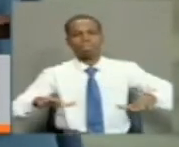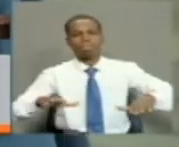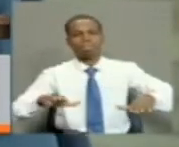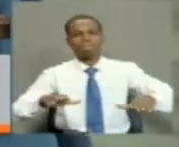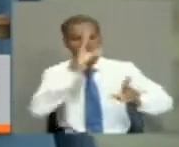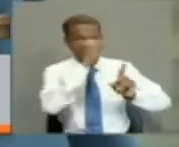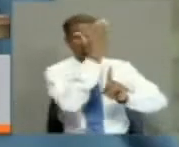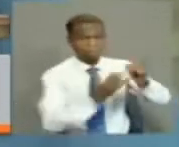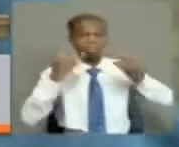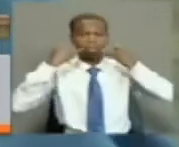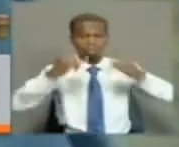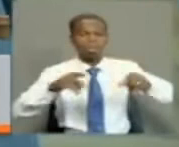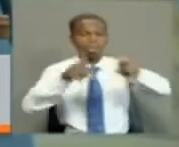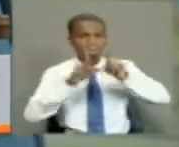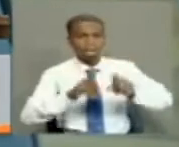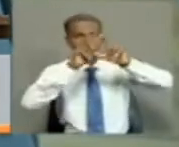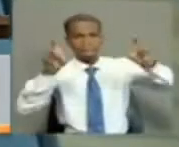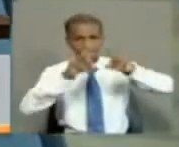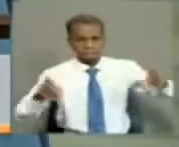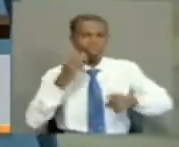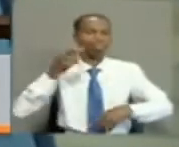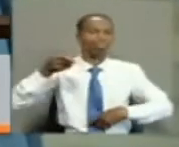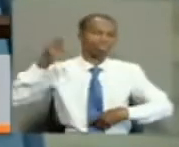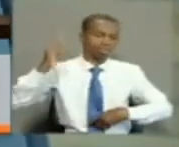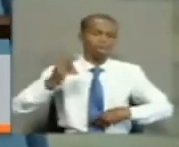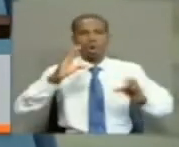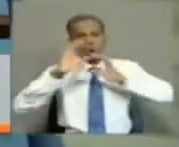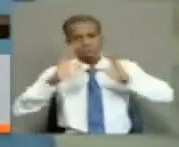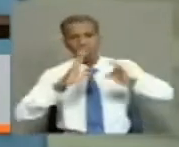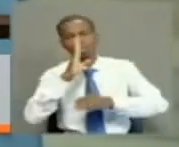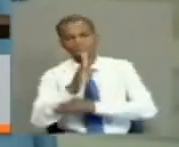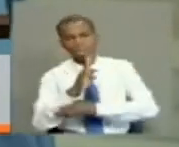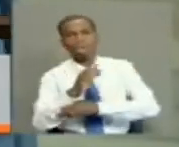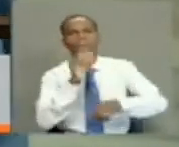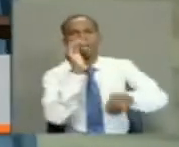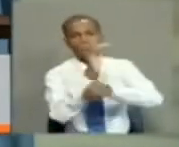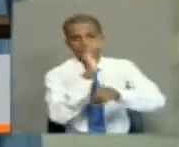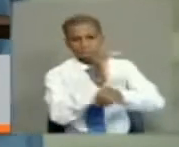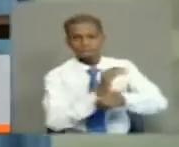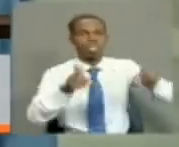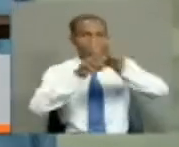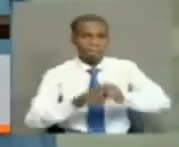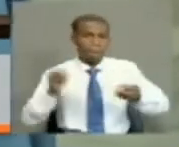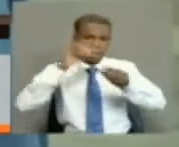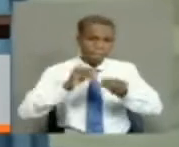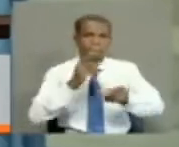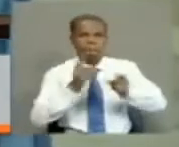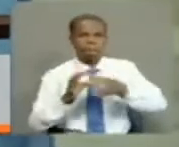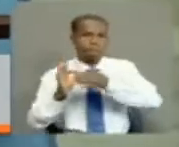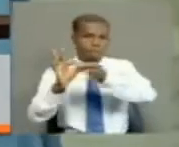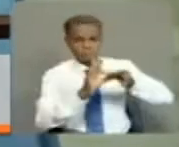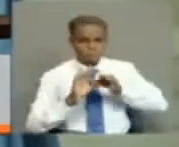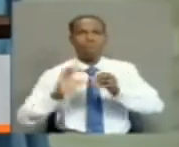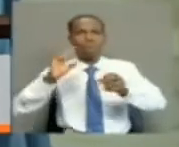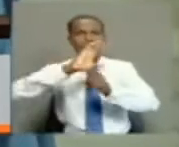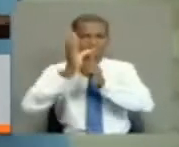os momentos históricos também nossos aqui que temos na diocese, na província, do Cambong, por exemplo, alguns projetos que temos em relação à cultura, em